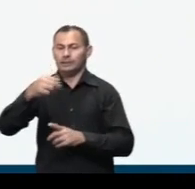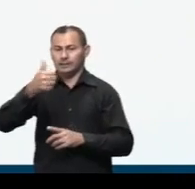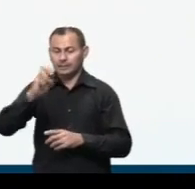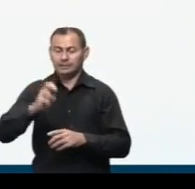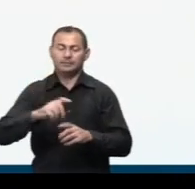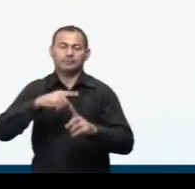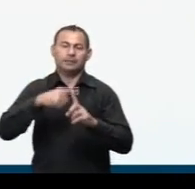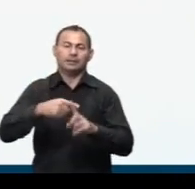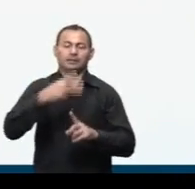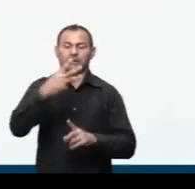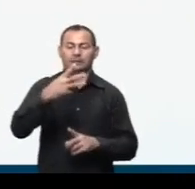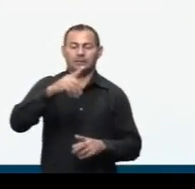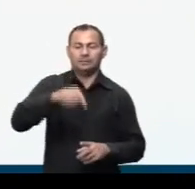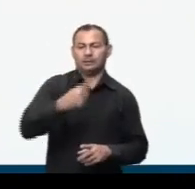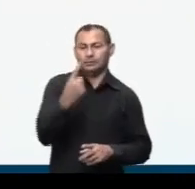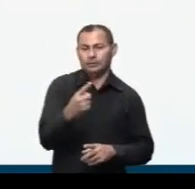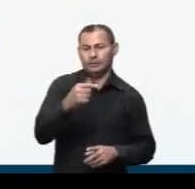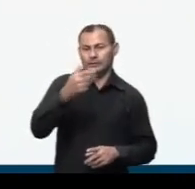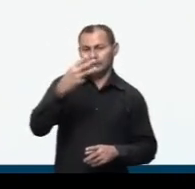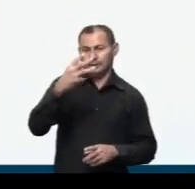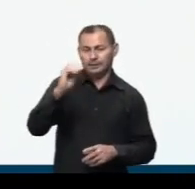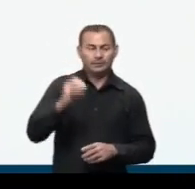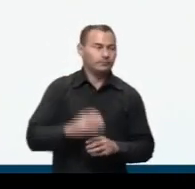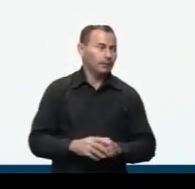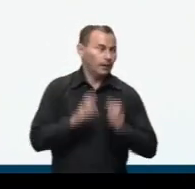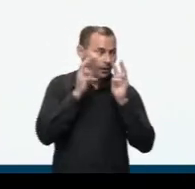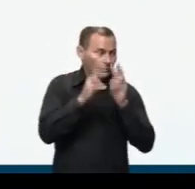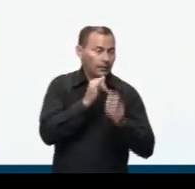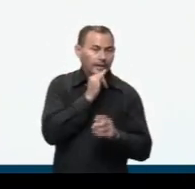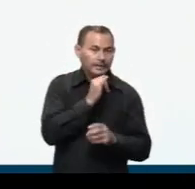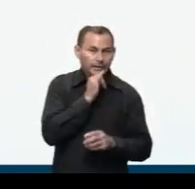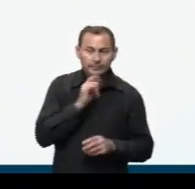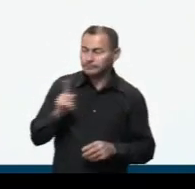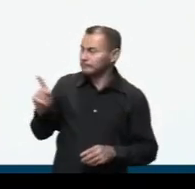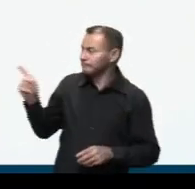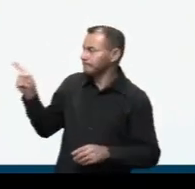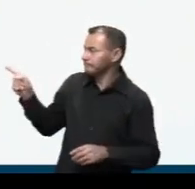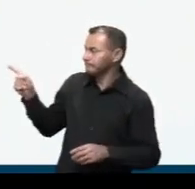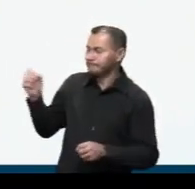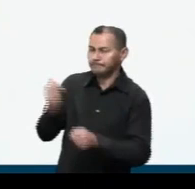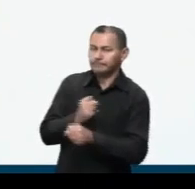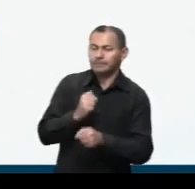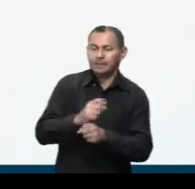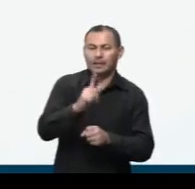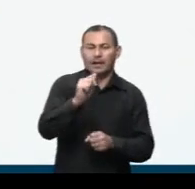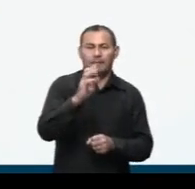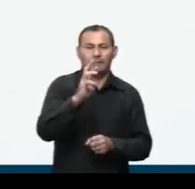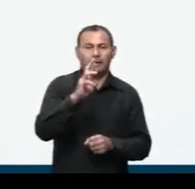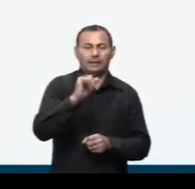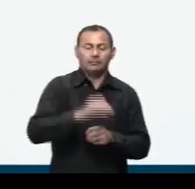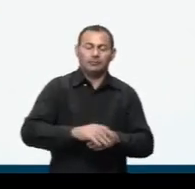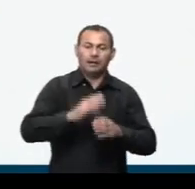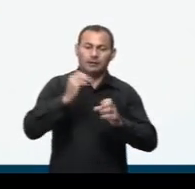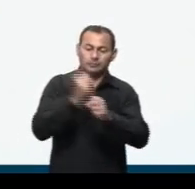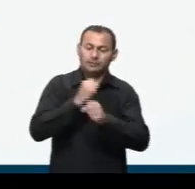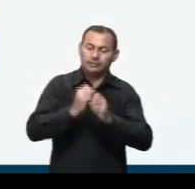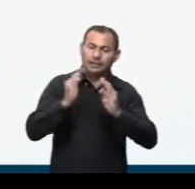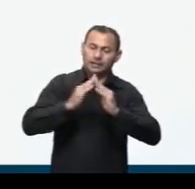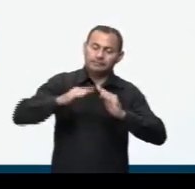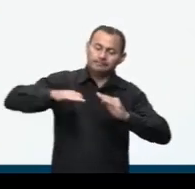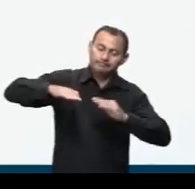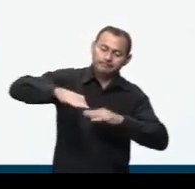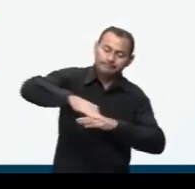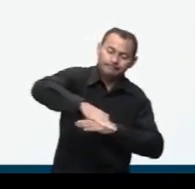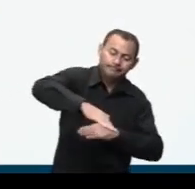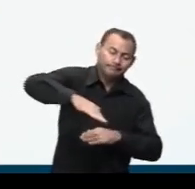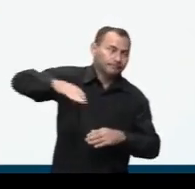2,15 e 3 mais 1,30. Aqui o exemplo de uma obra com gabarito em declive, né?